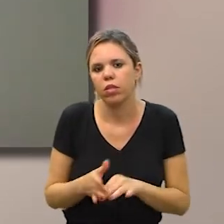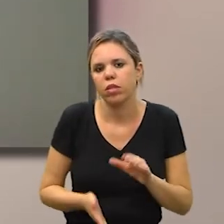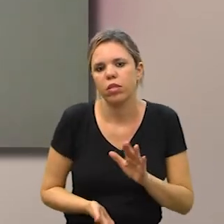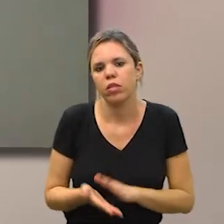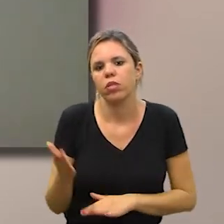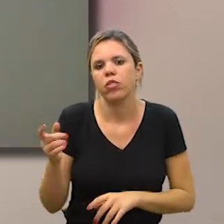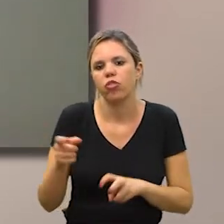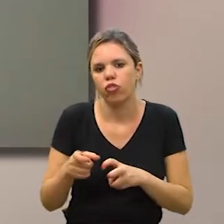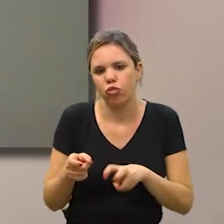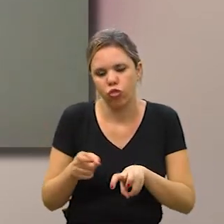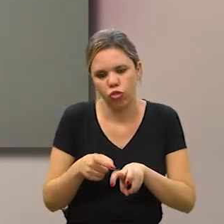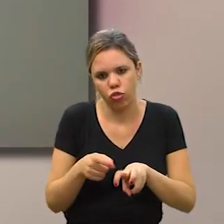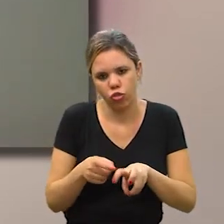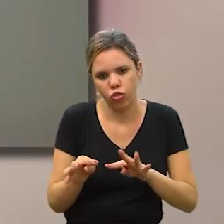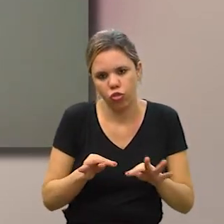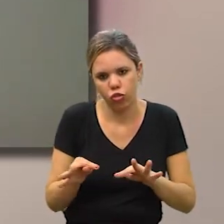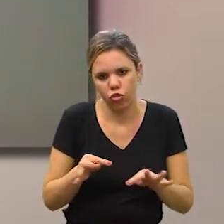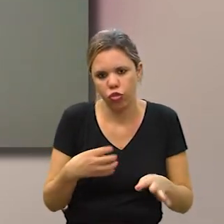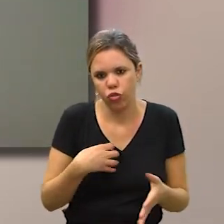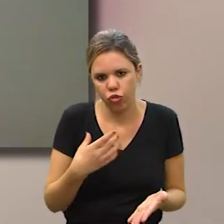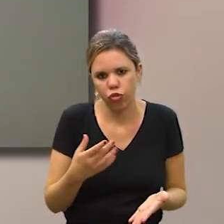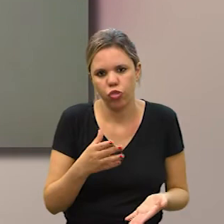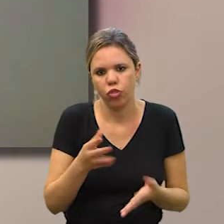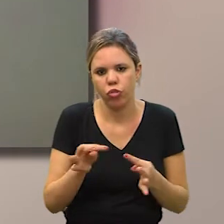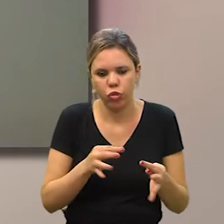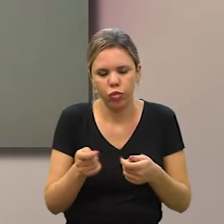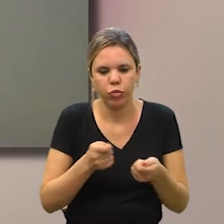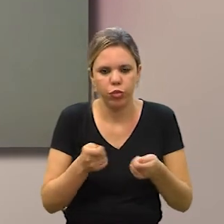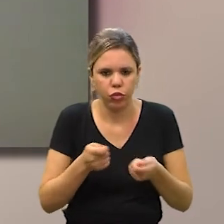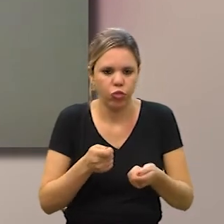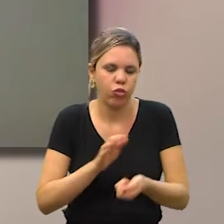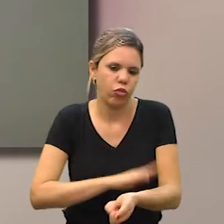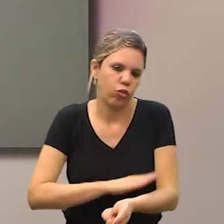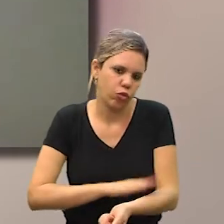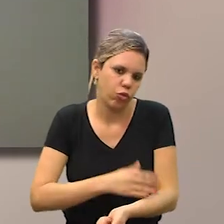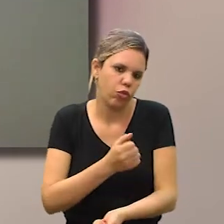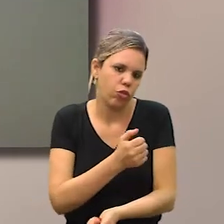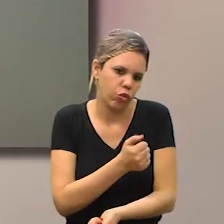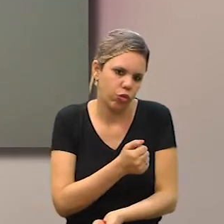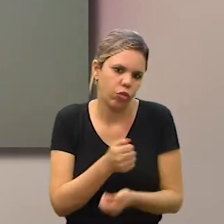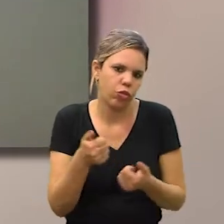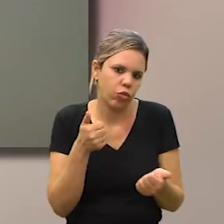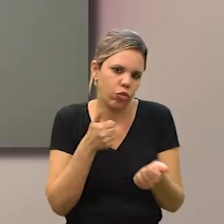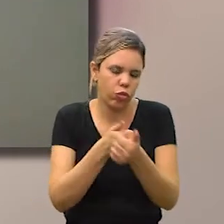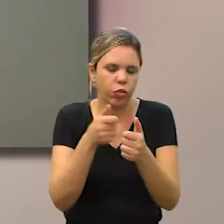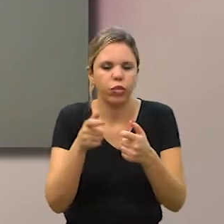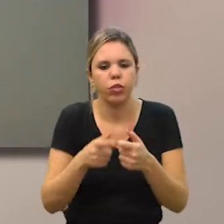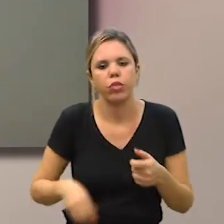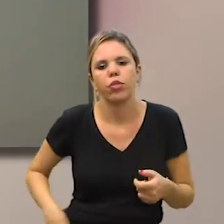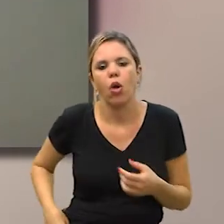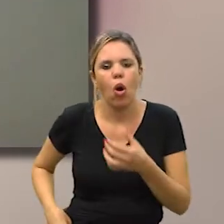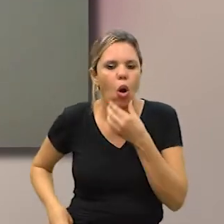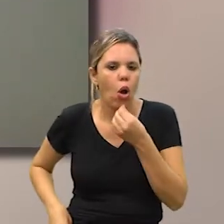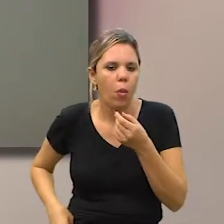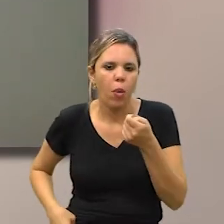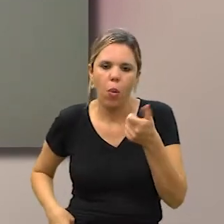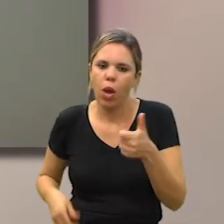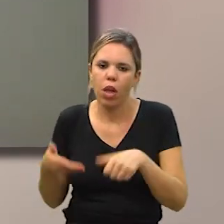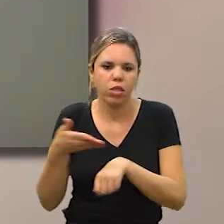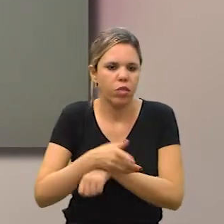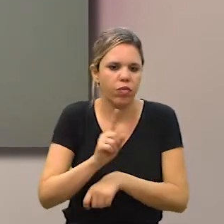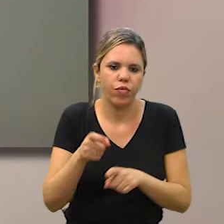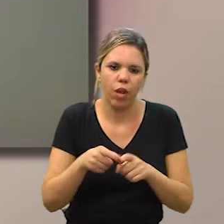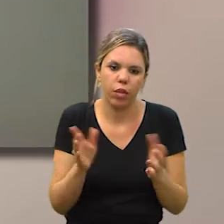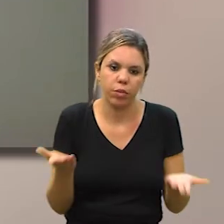acaba indo no G1 É isso aí é uma forma de fazer um acompanhamento médico o homem quase não